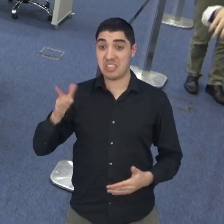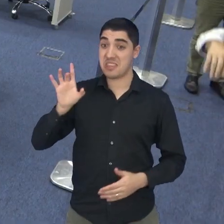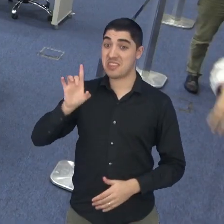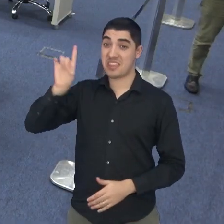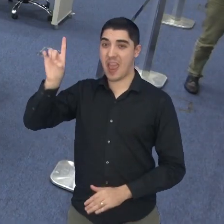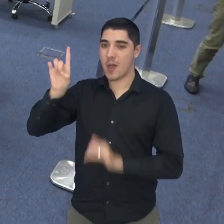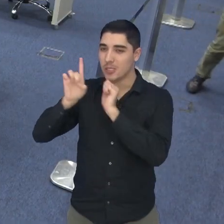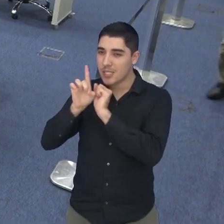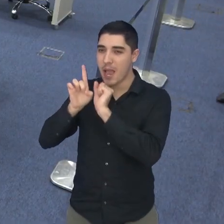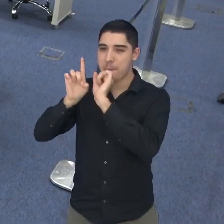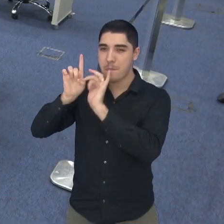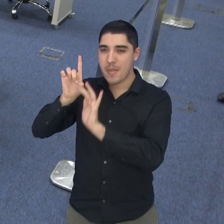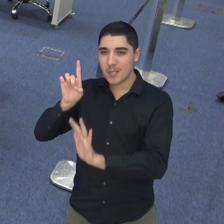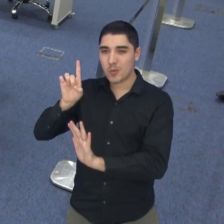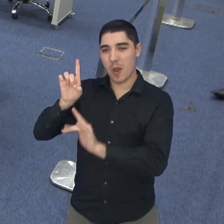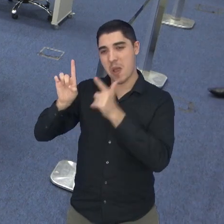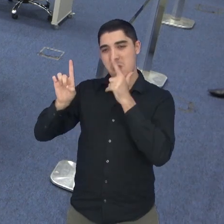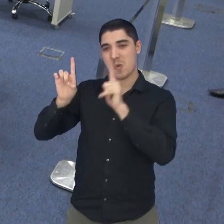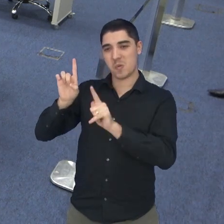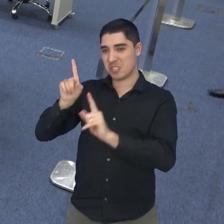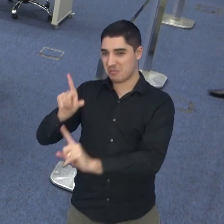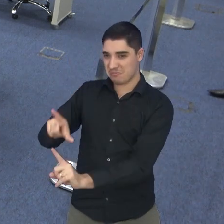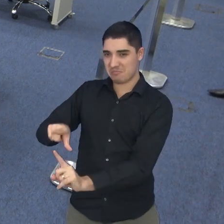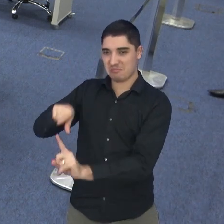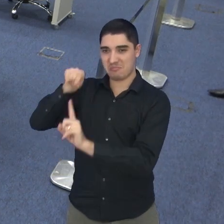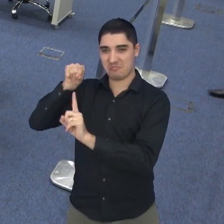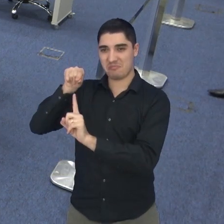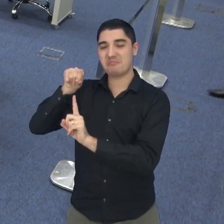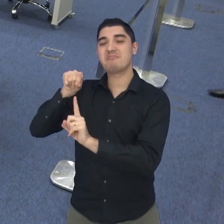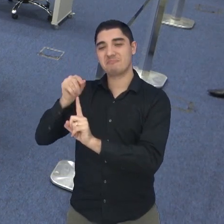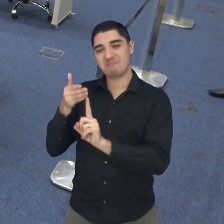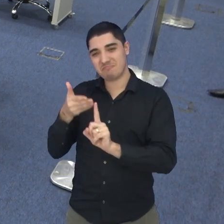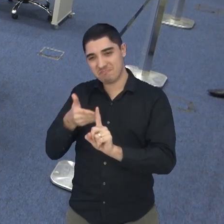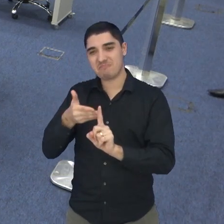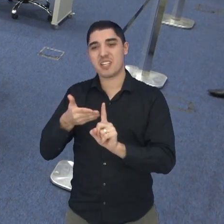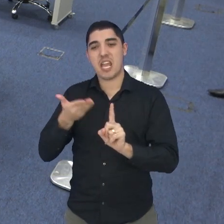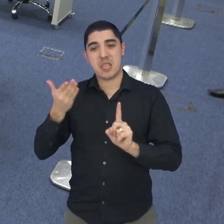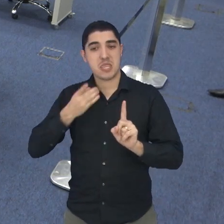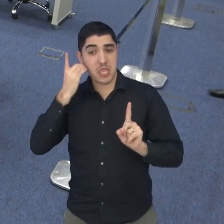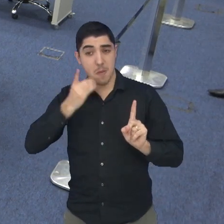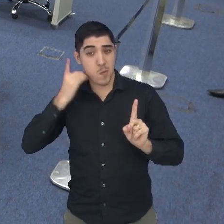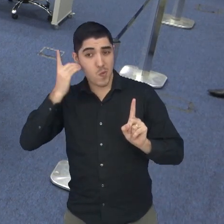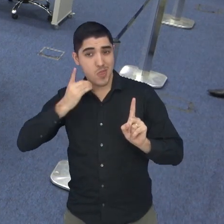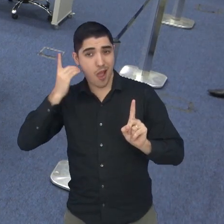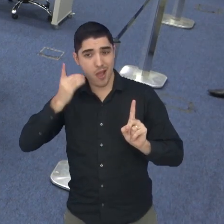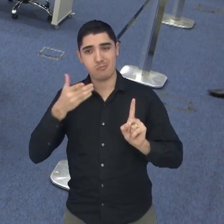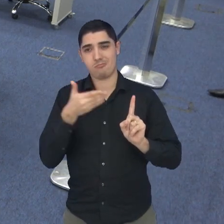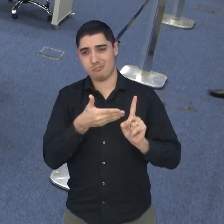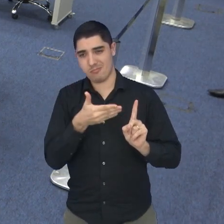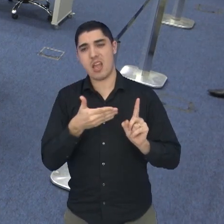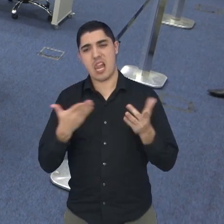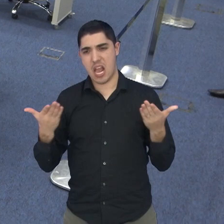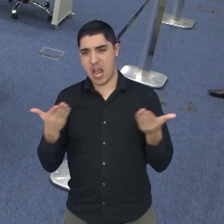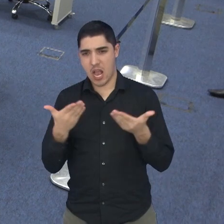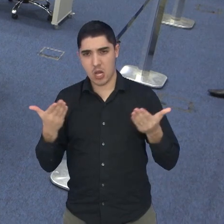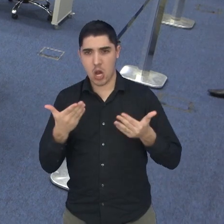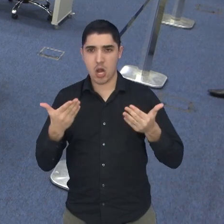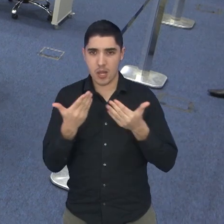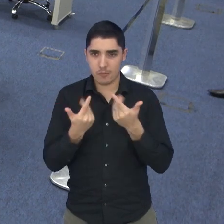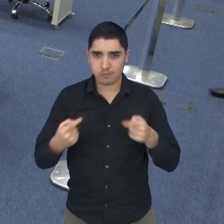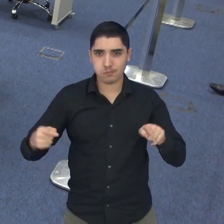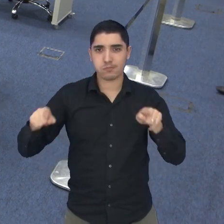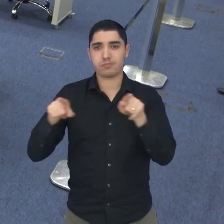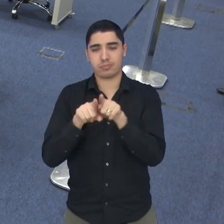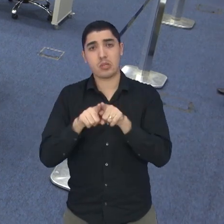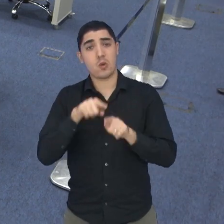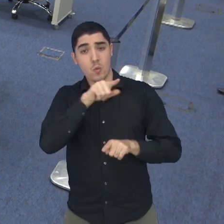com essa grande missão, que é ser um deputado que vai ligar o comando do Estado com